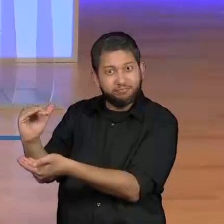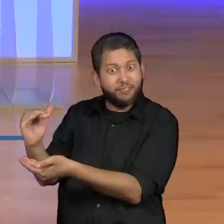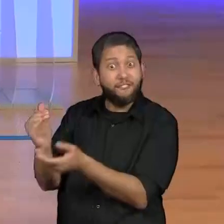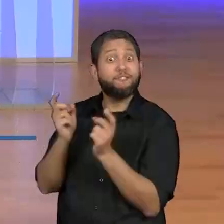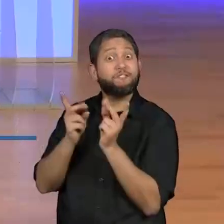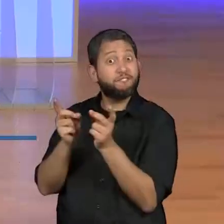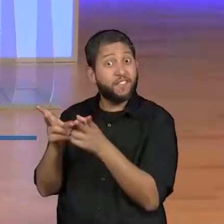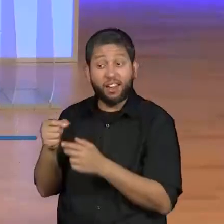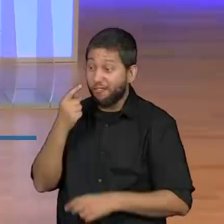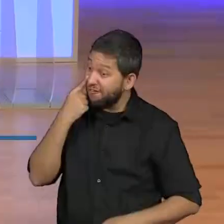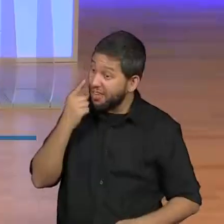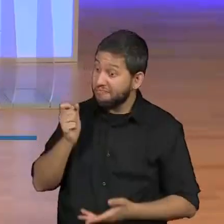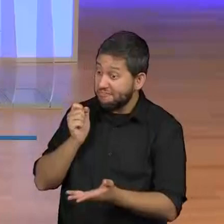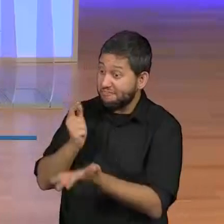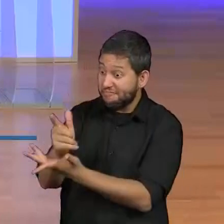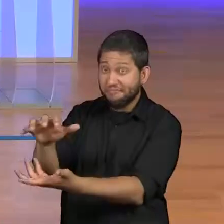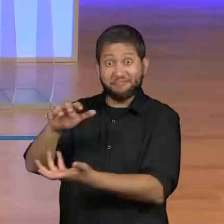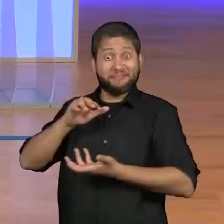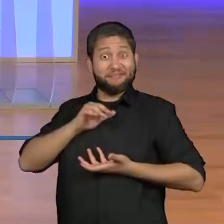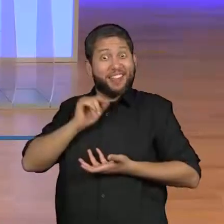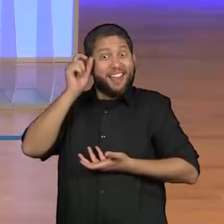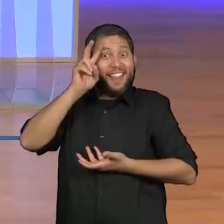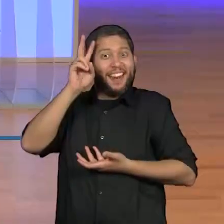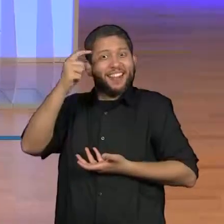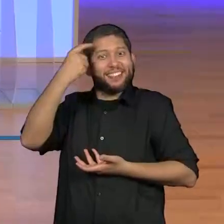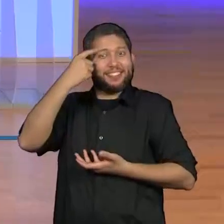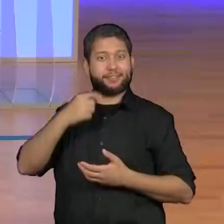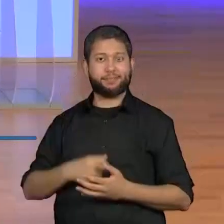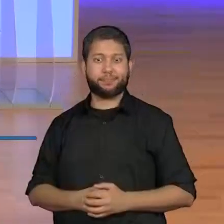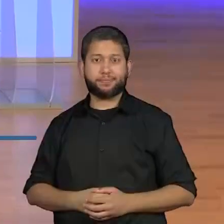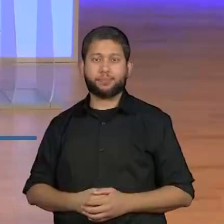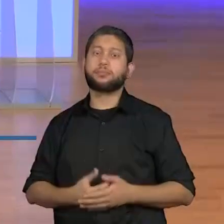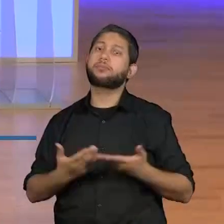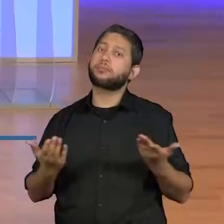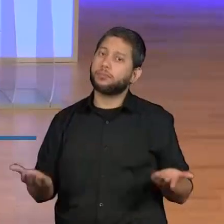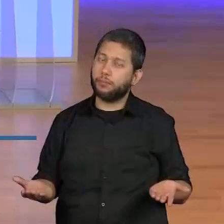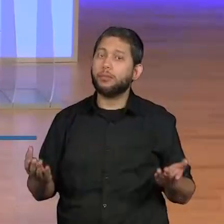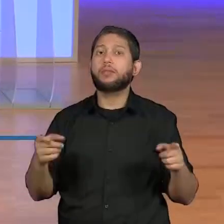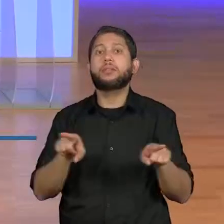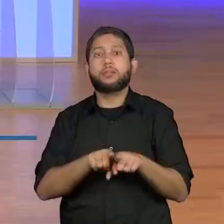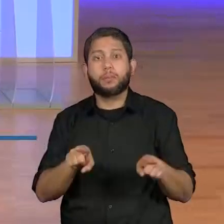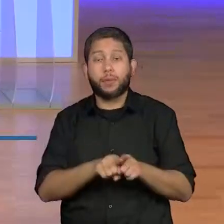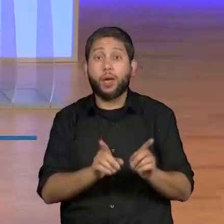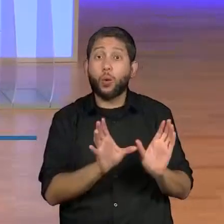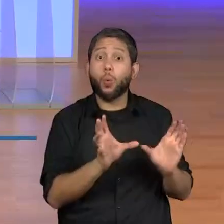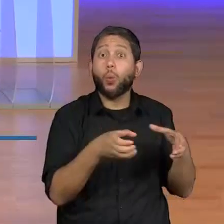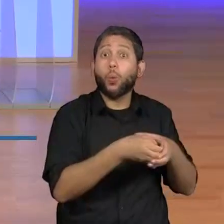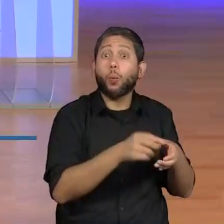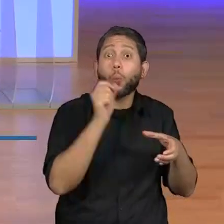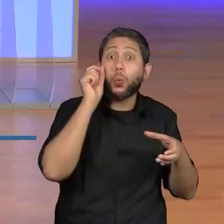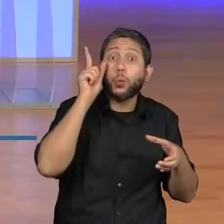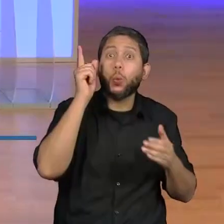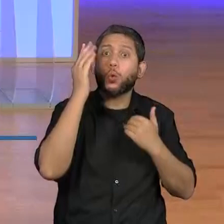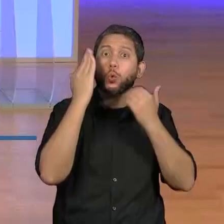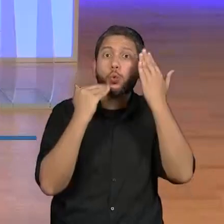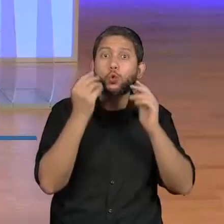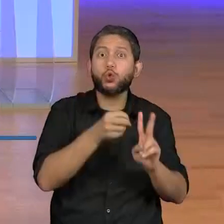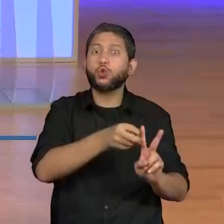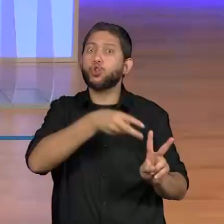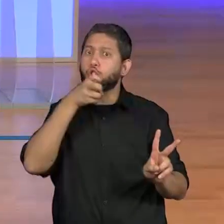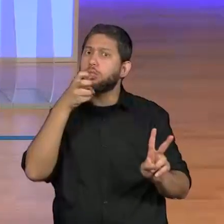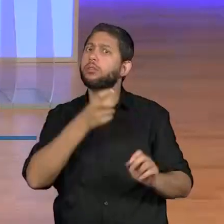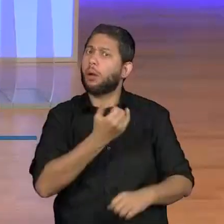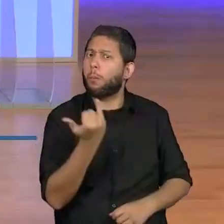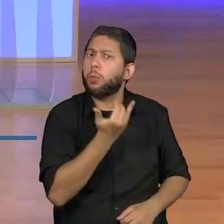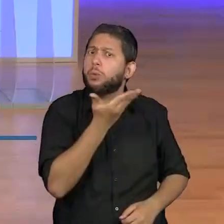dos povos originários, é uma cultura assim que nós valorizamos muito e tem que ser mesmo valorizada porque é a raiz